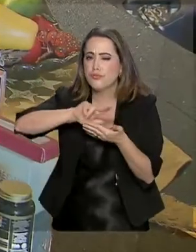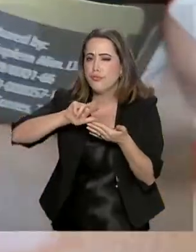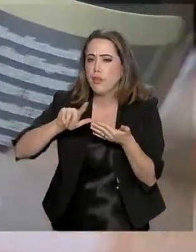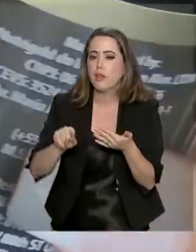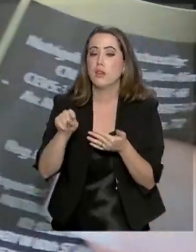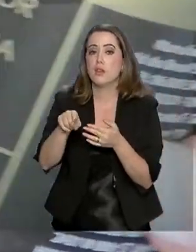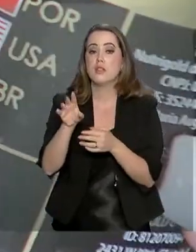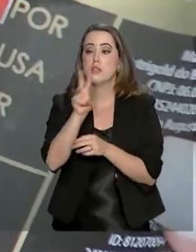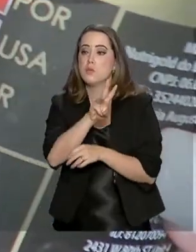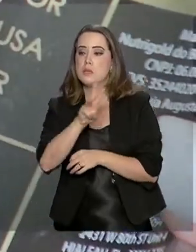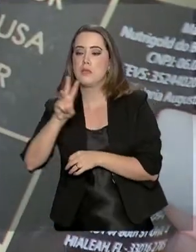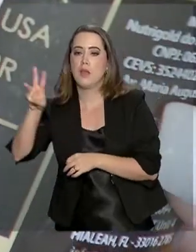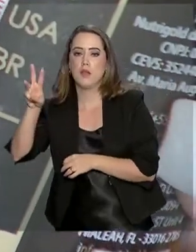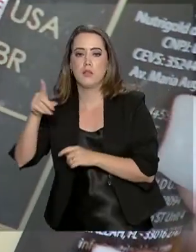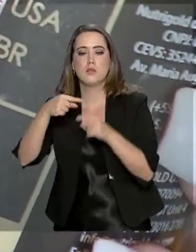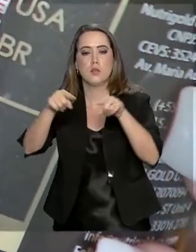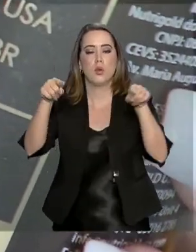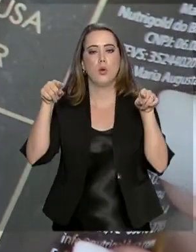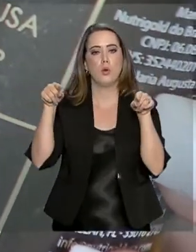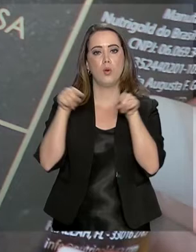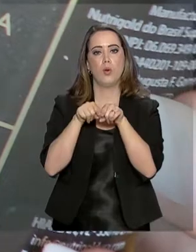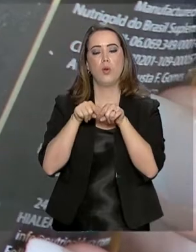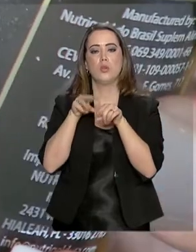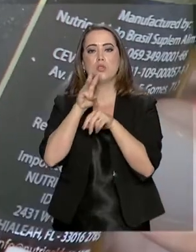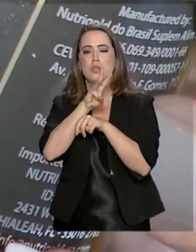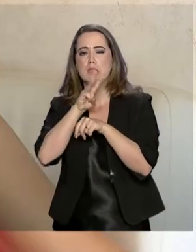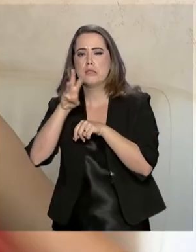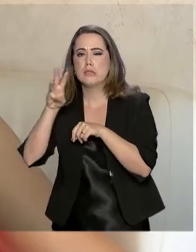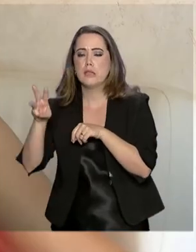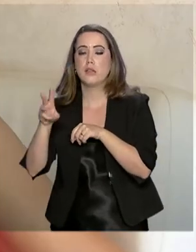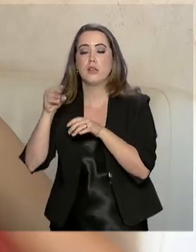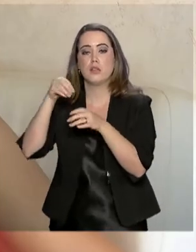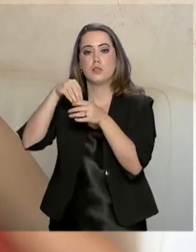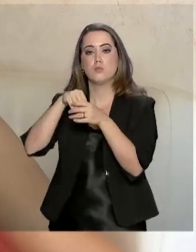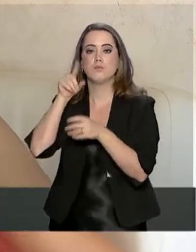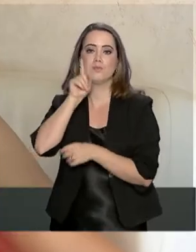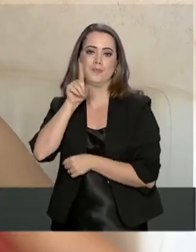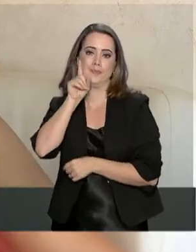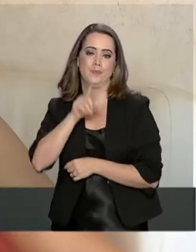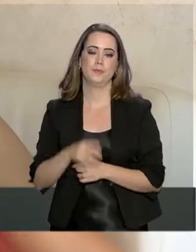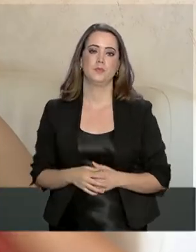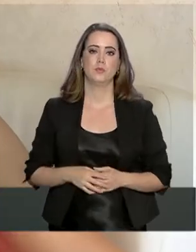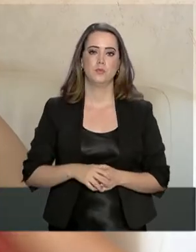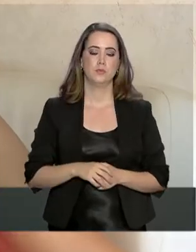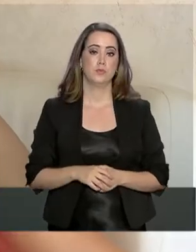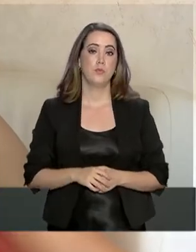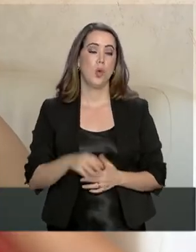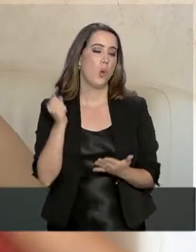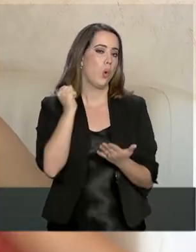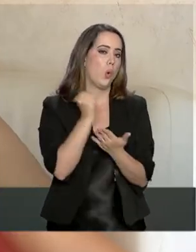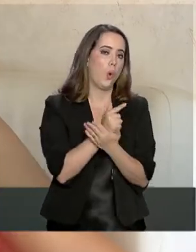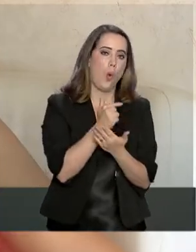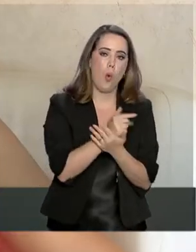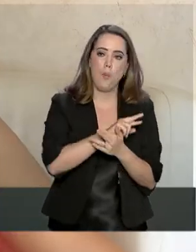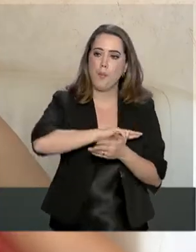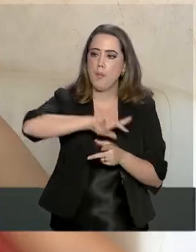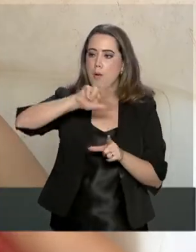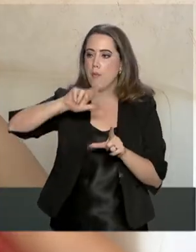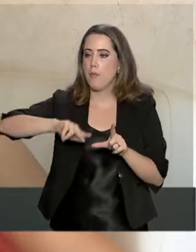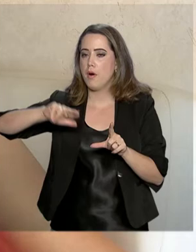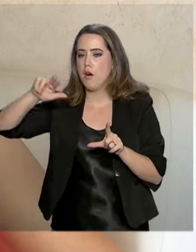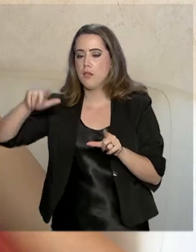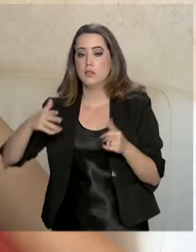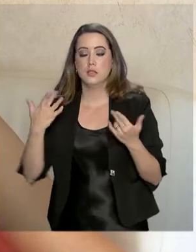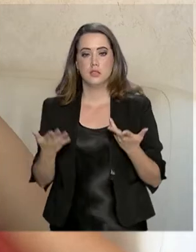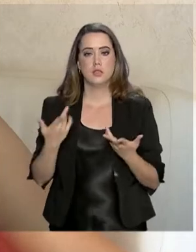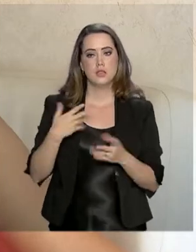em sites e lojas virtuais dos Estados Unidos. Compro variado. Quando eu gosto, encontro